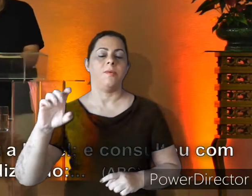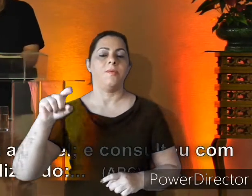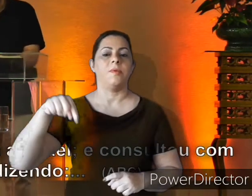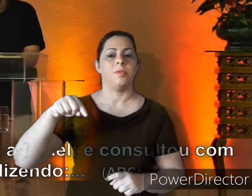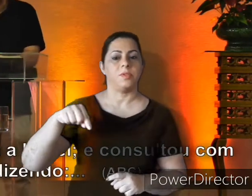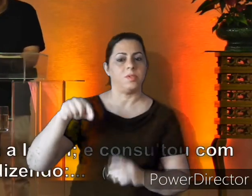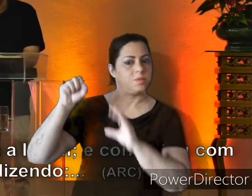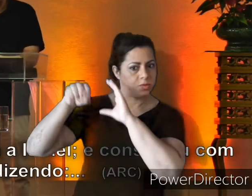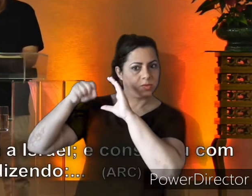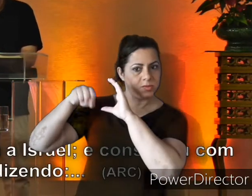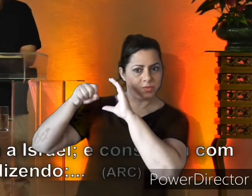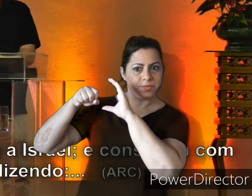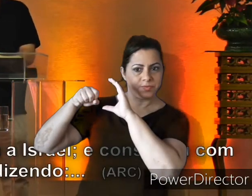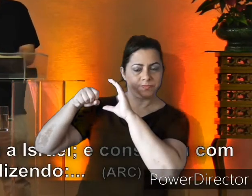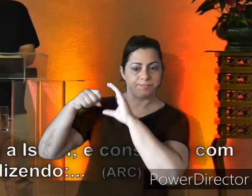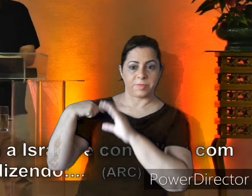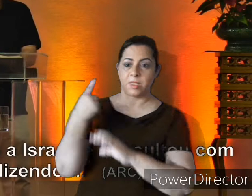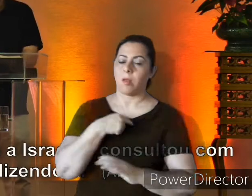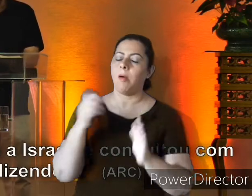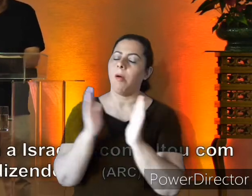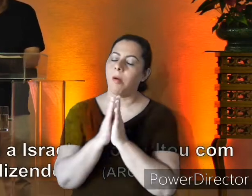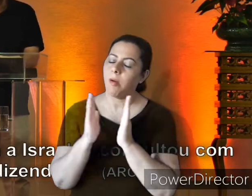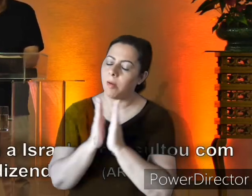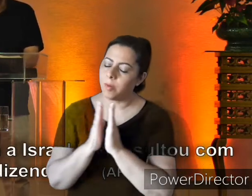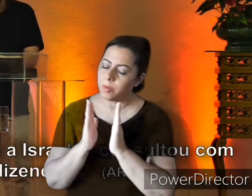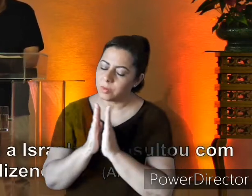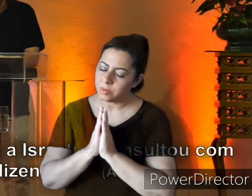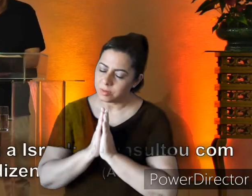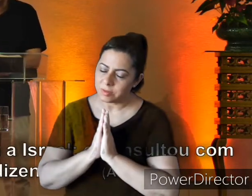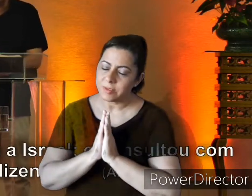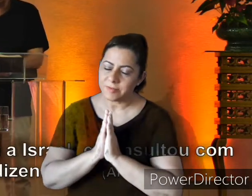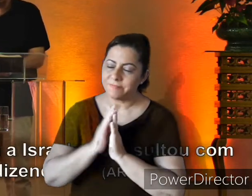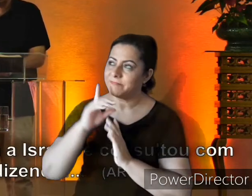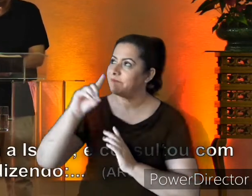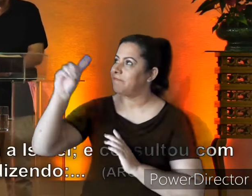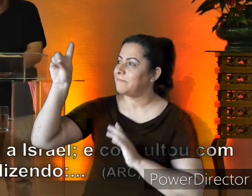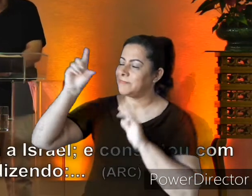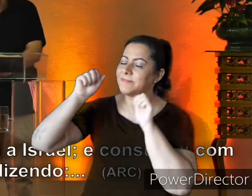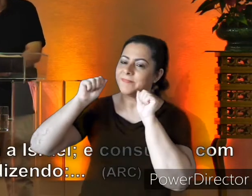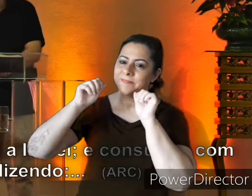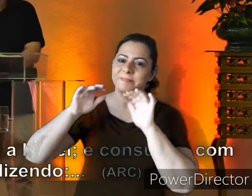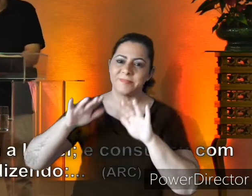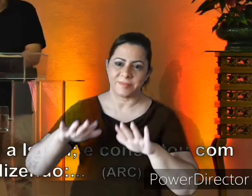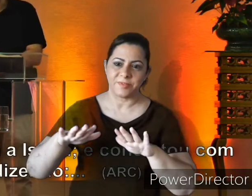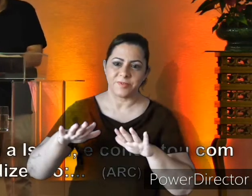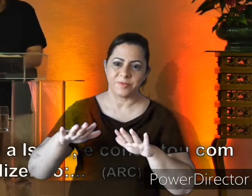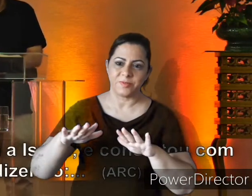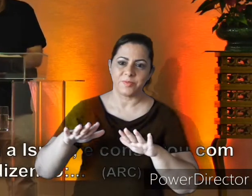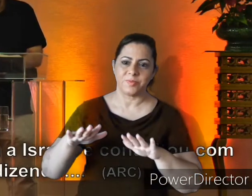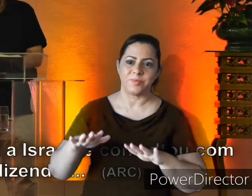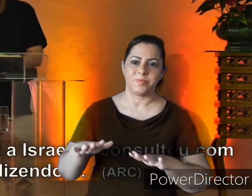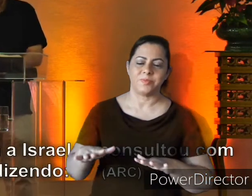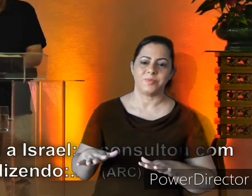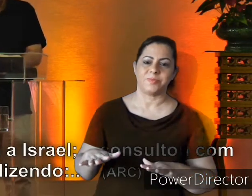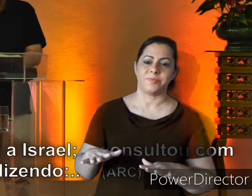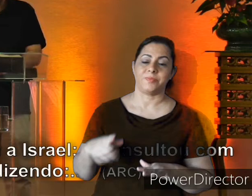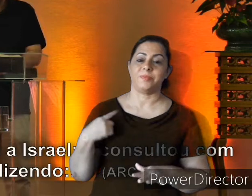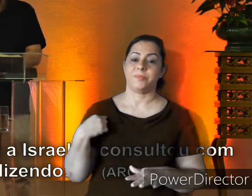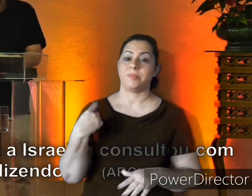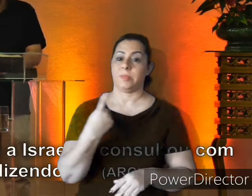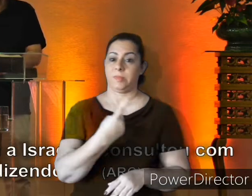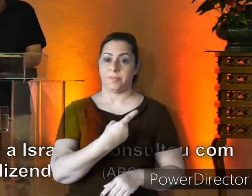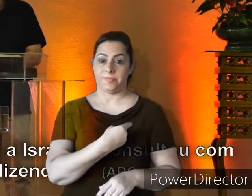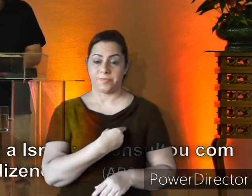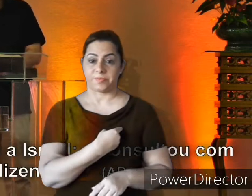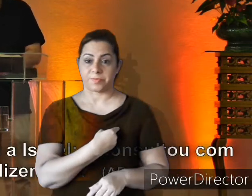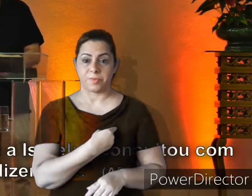Esta é a nossa oração, que Deus esteja sempre se manifestando através de tudo aquilo que nós fizermos no